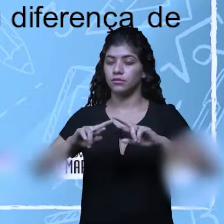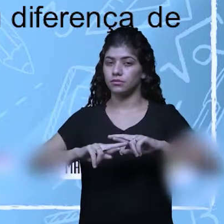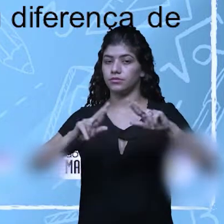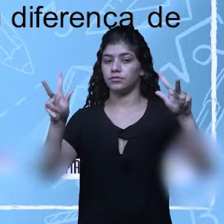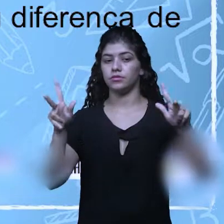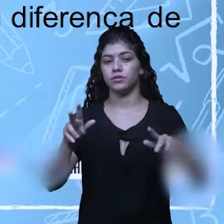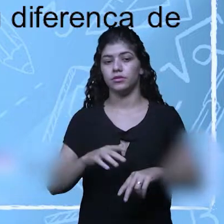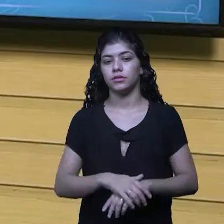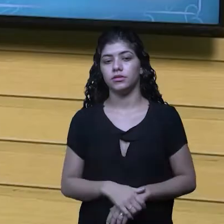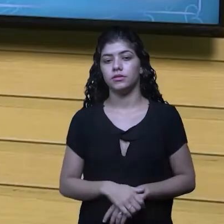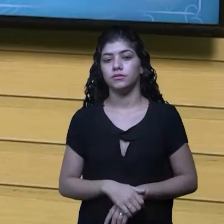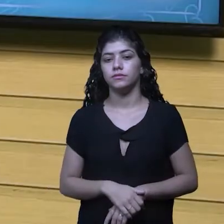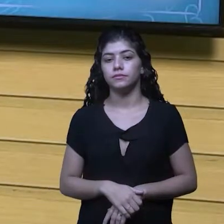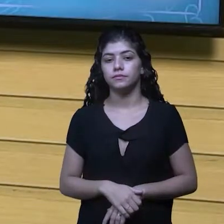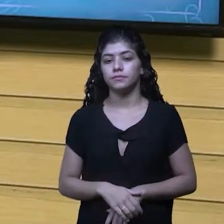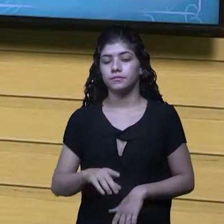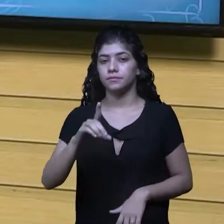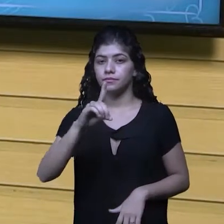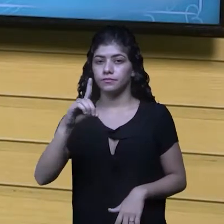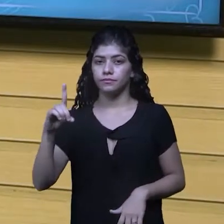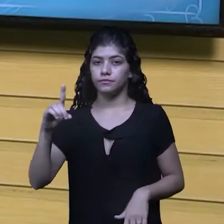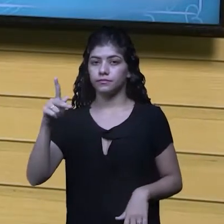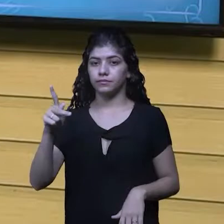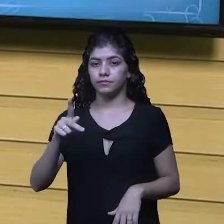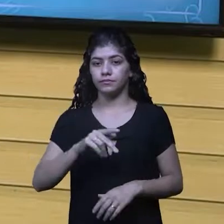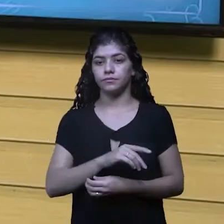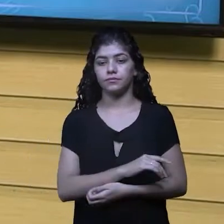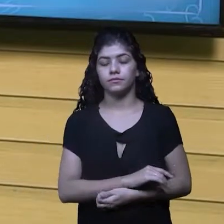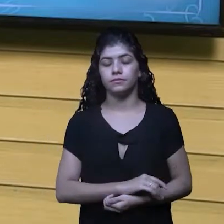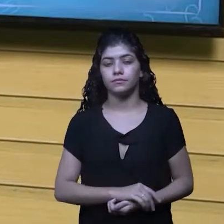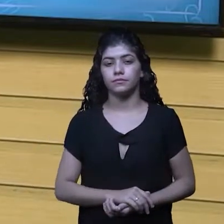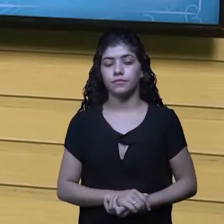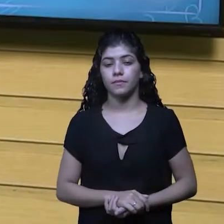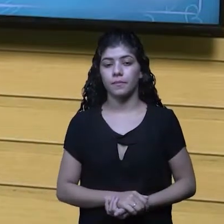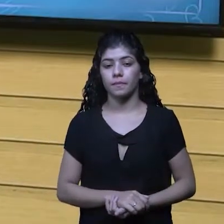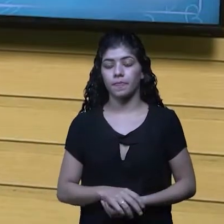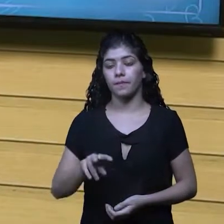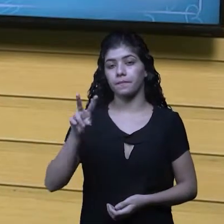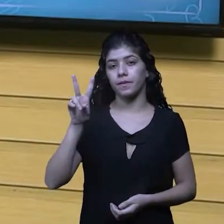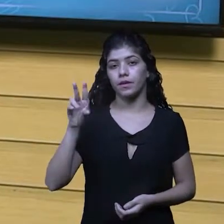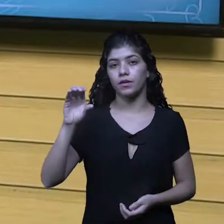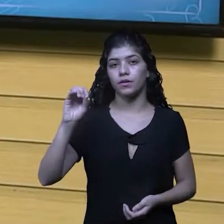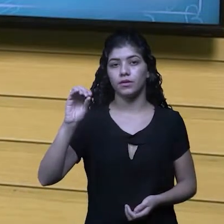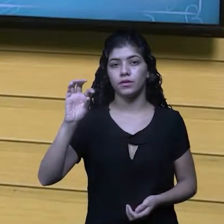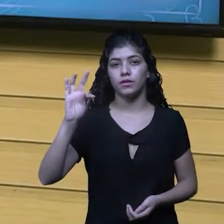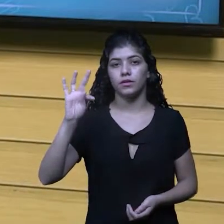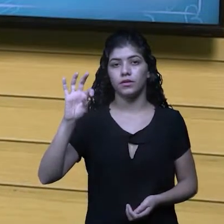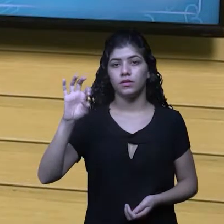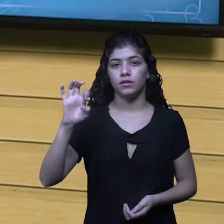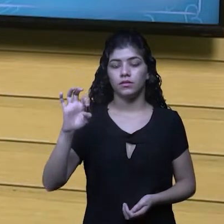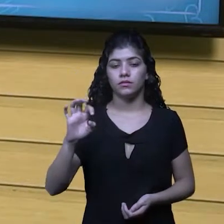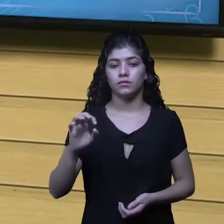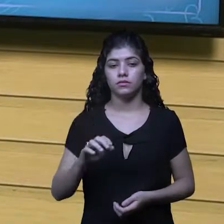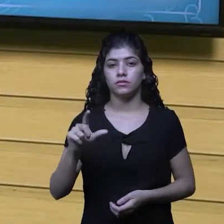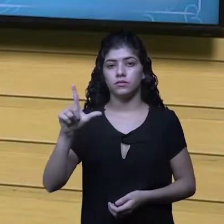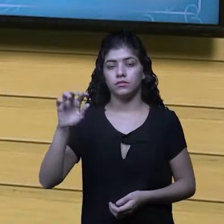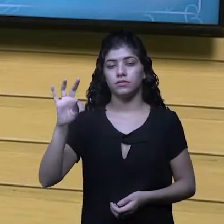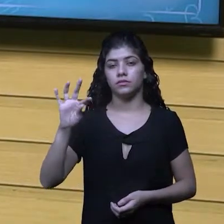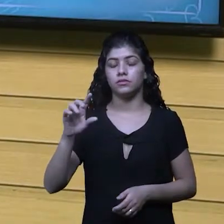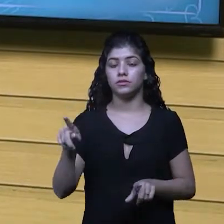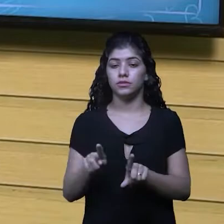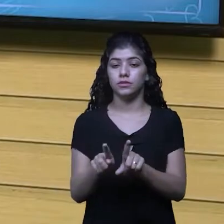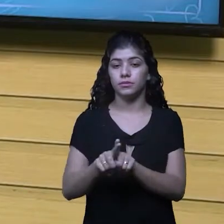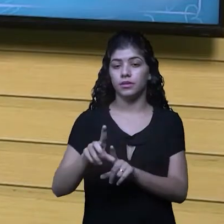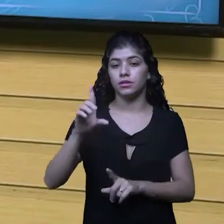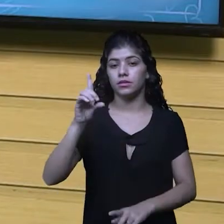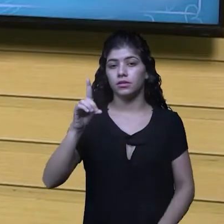DDP. Então, quando falar de tensão elétrica, volt, DDP, que talvez seja o mais conhecido,